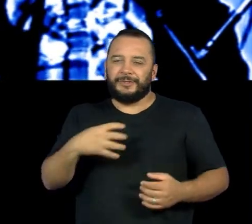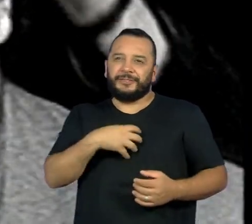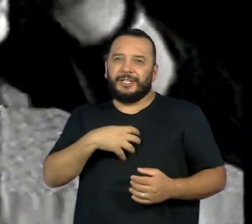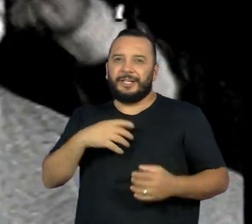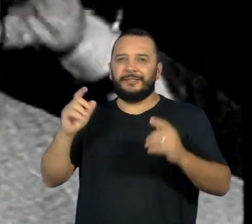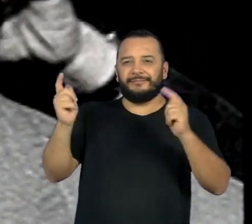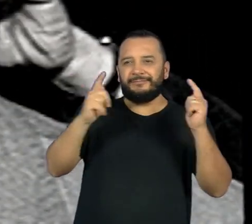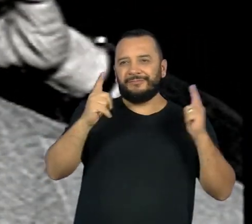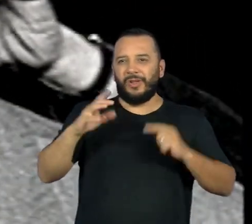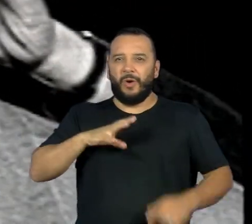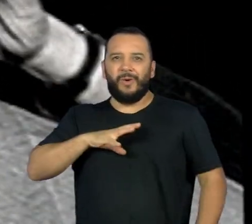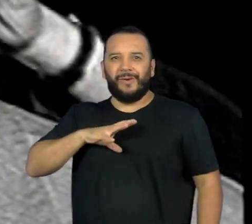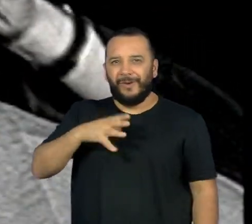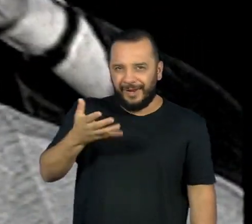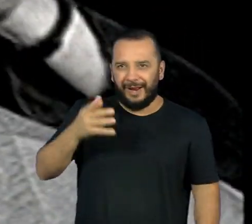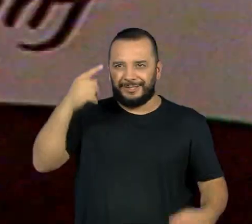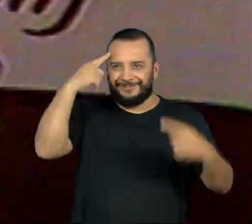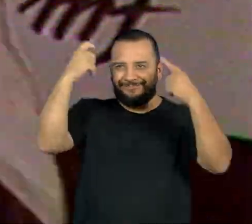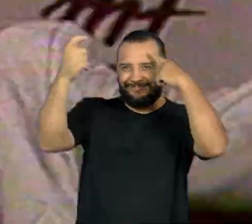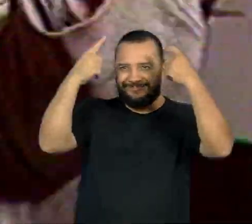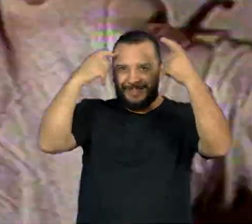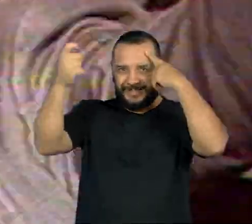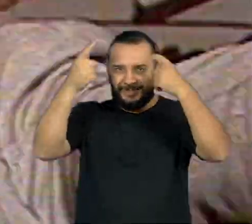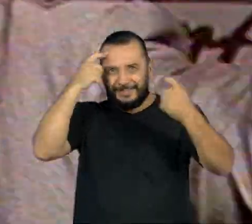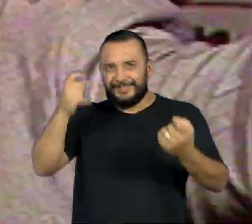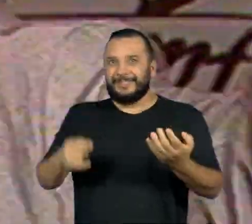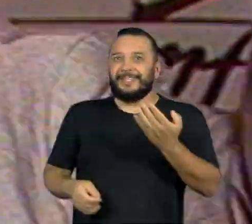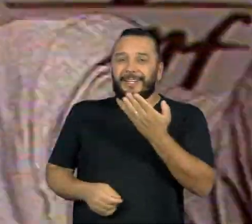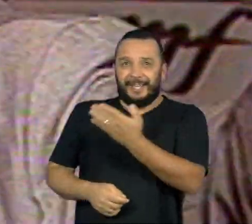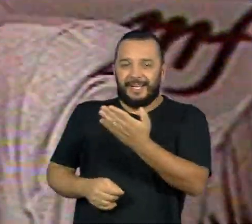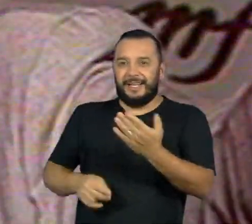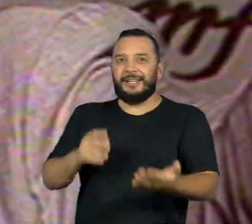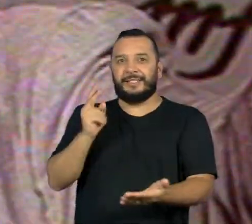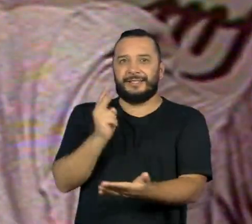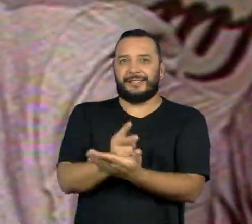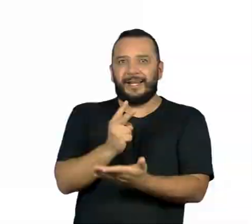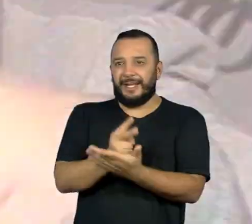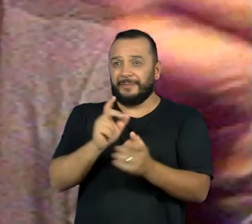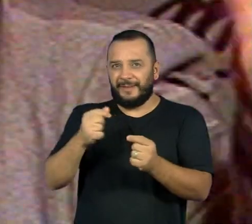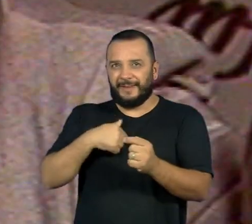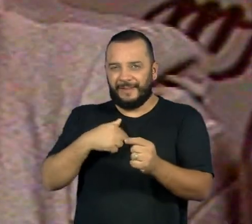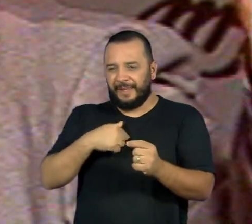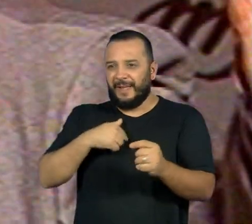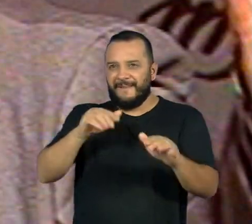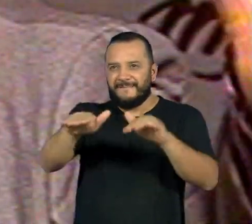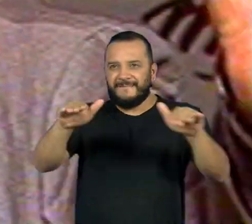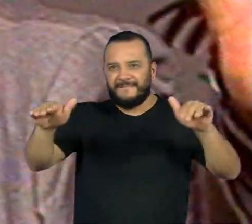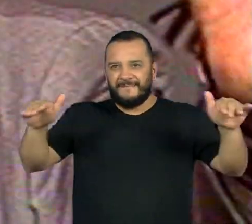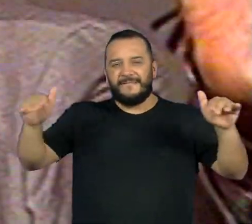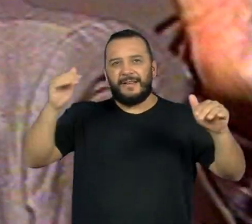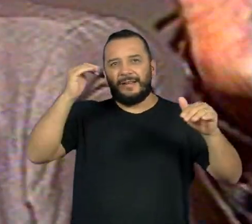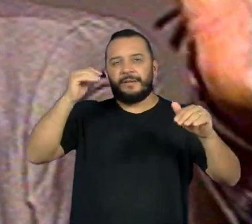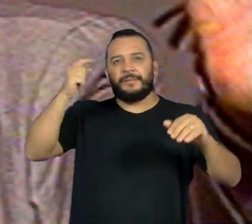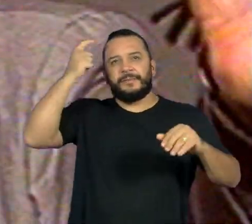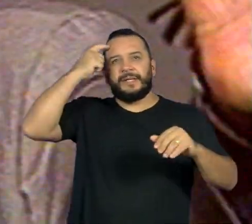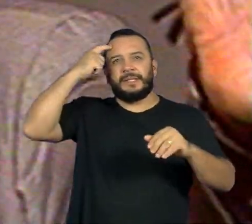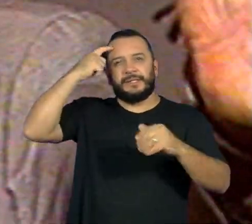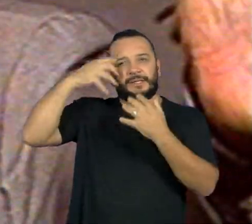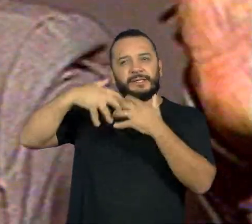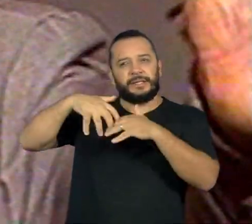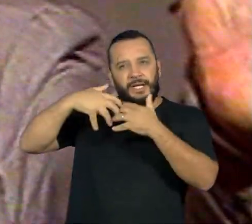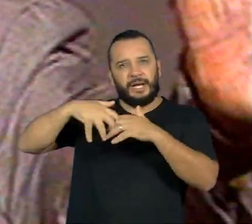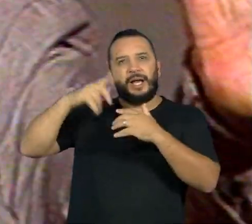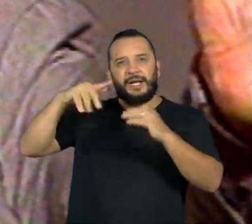irreverente, ousado e inventivo, que tirava o público de suas caixinhas. Pensar é um assunto demasiado